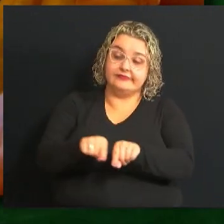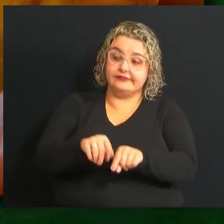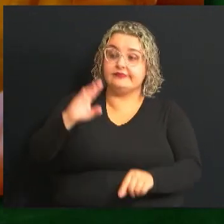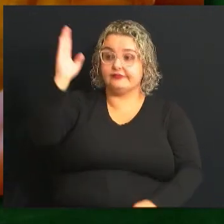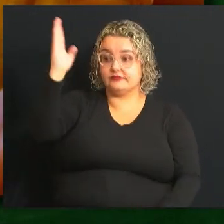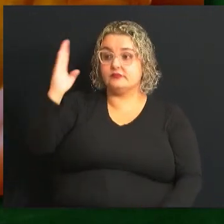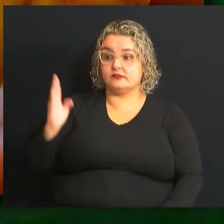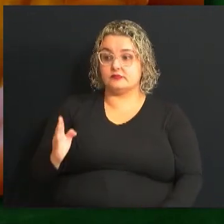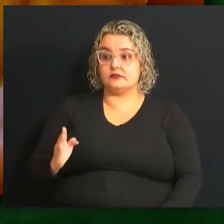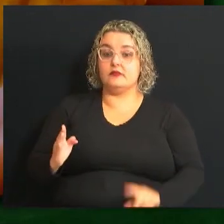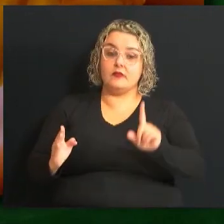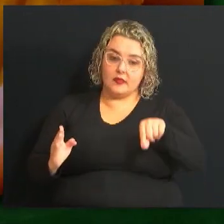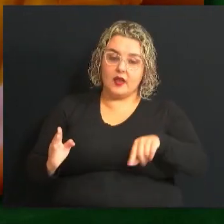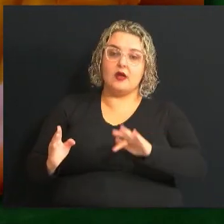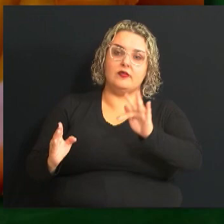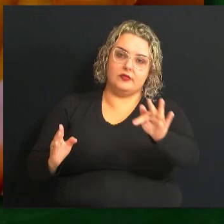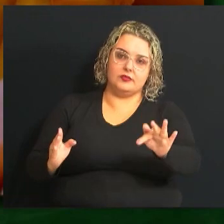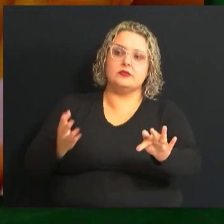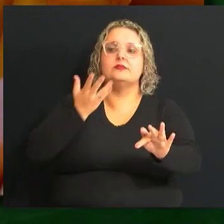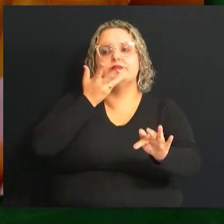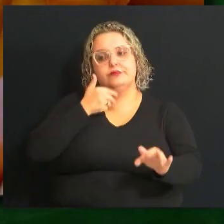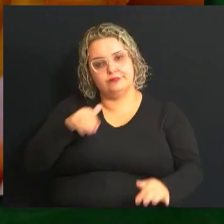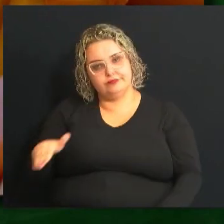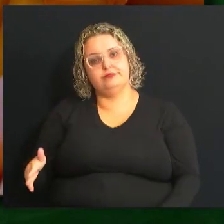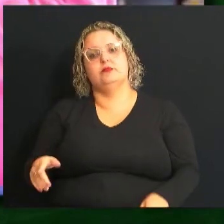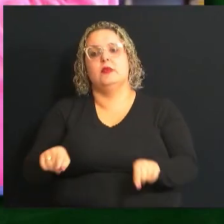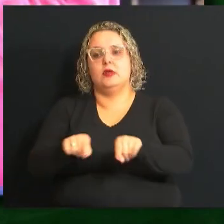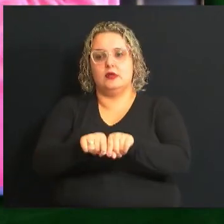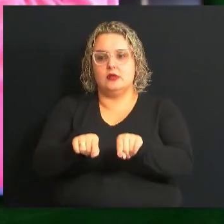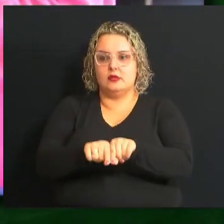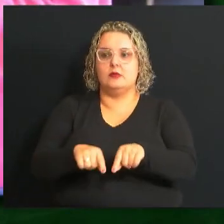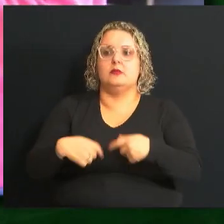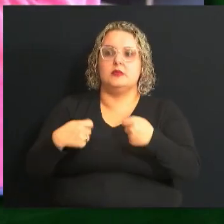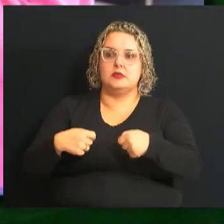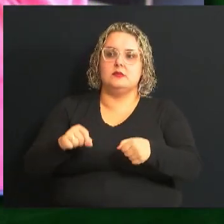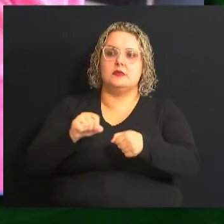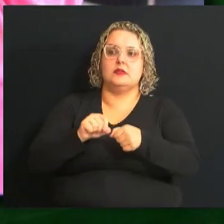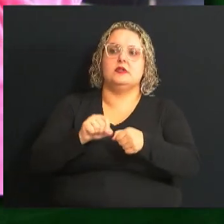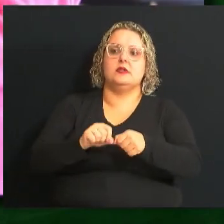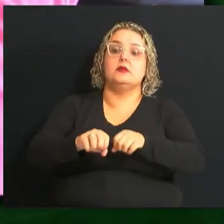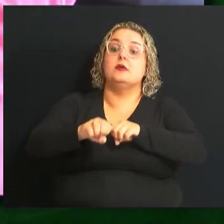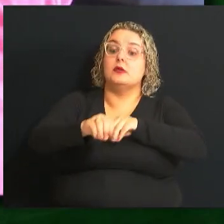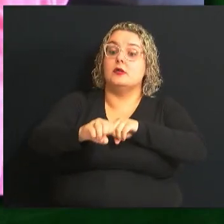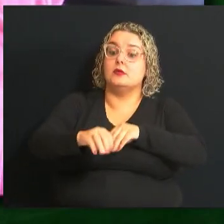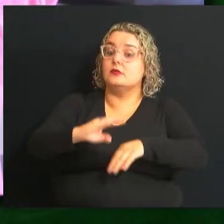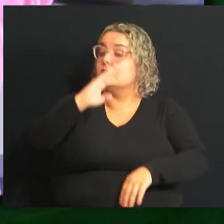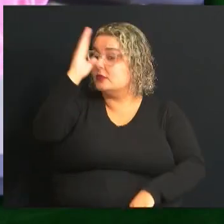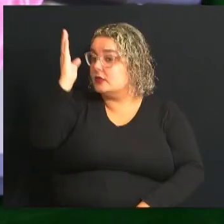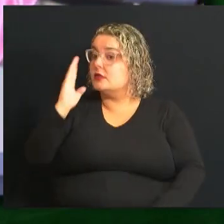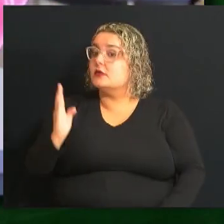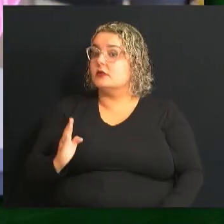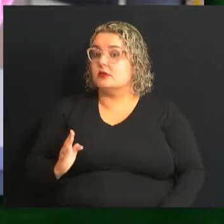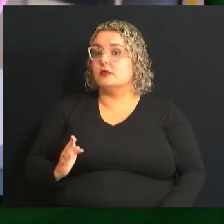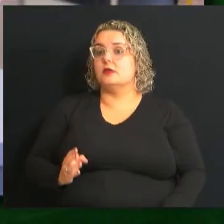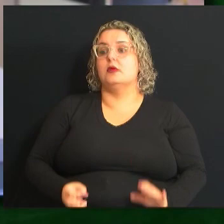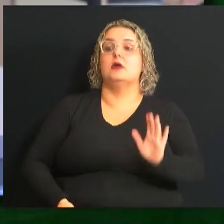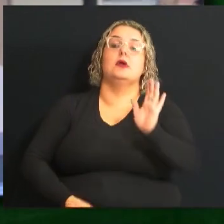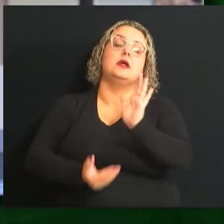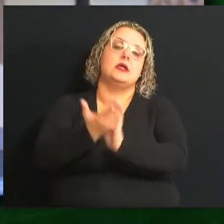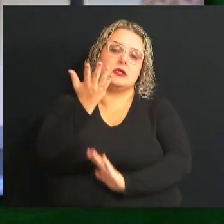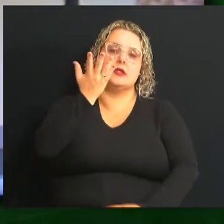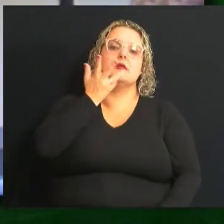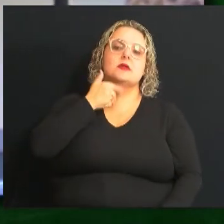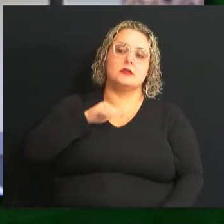futuro dessas crianças e a gente precisa fazer, né, com que a educação brasileira forme as crianças também